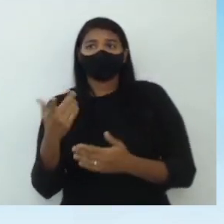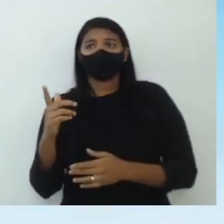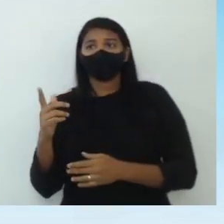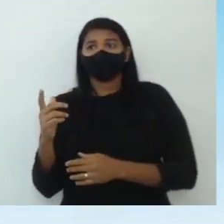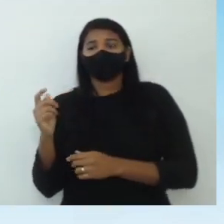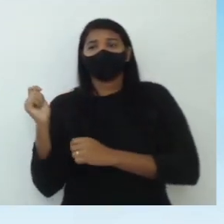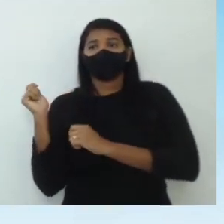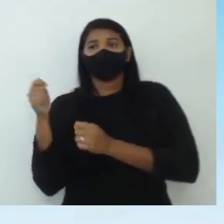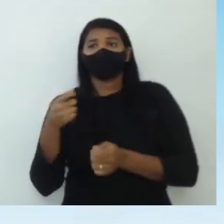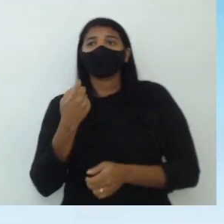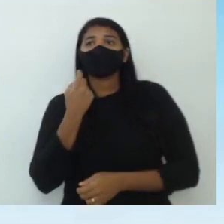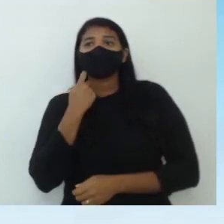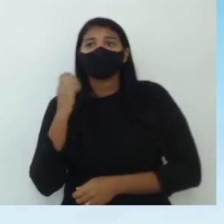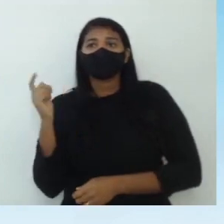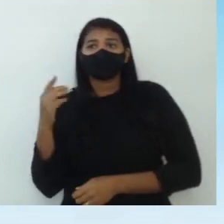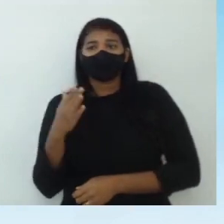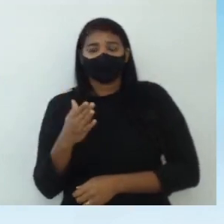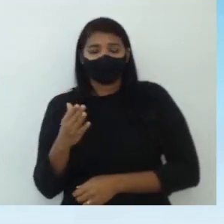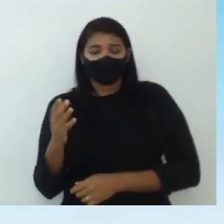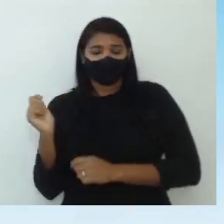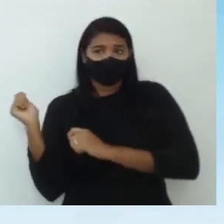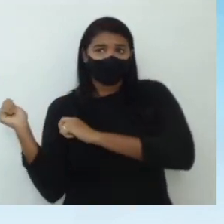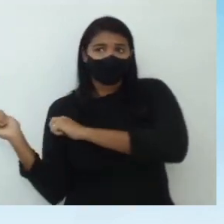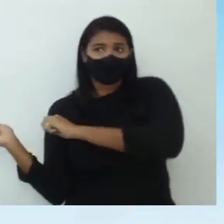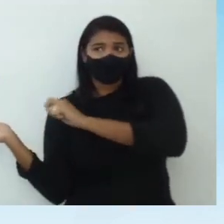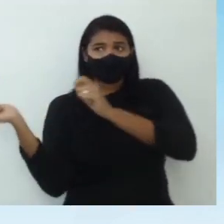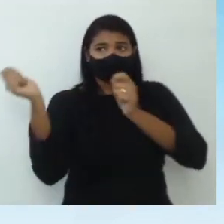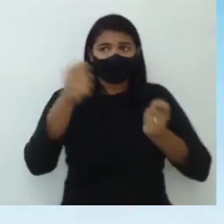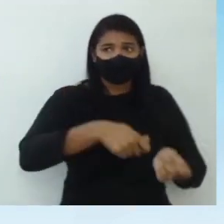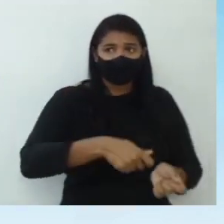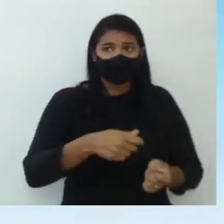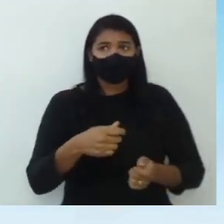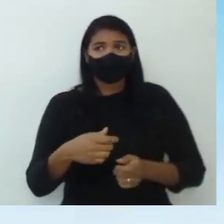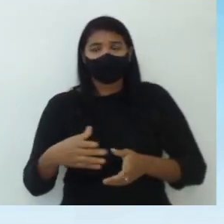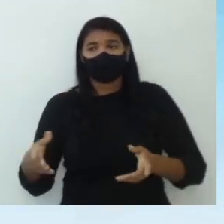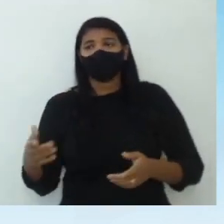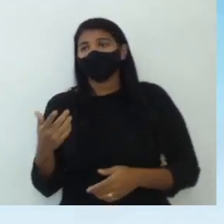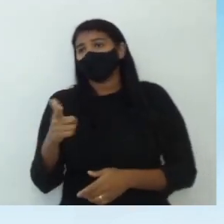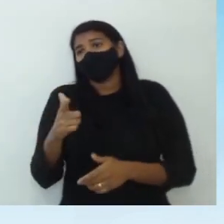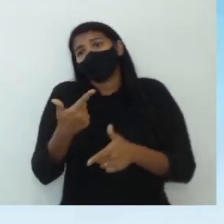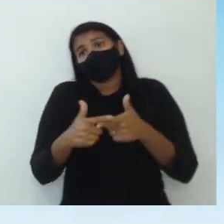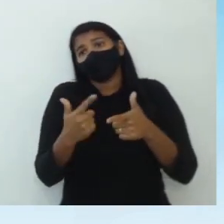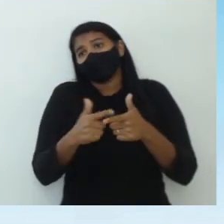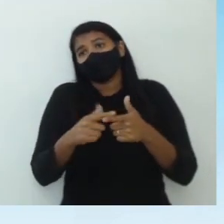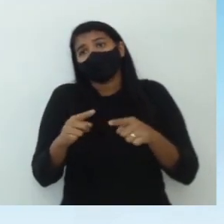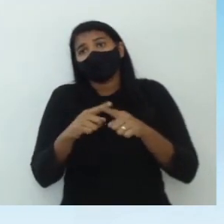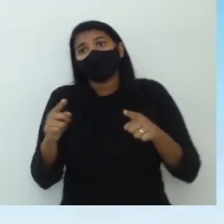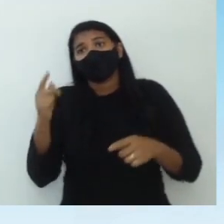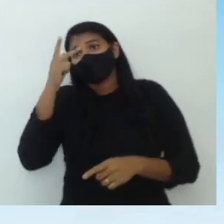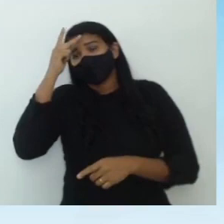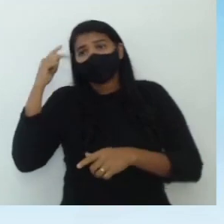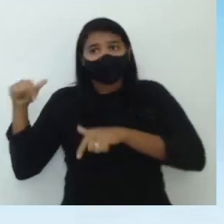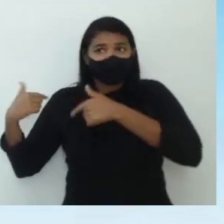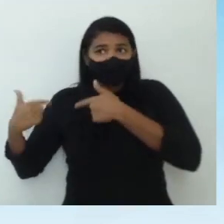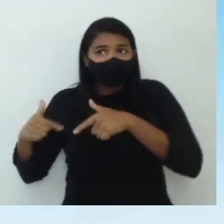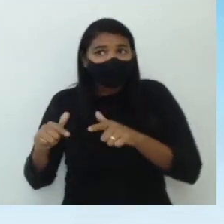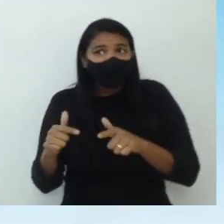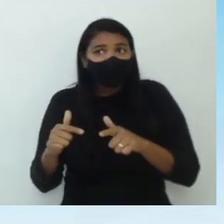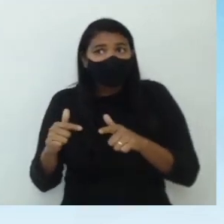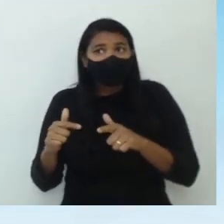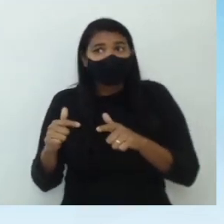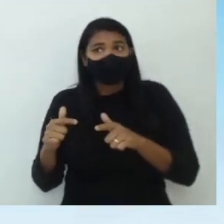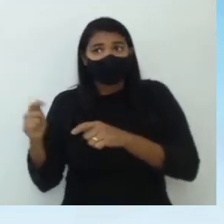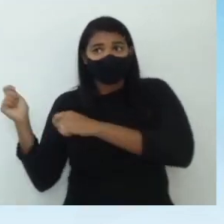por exemplo, pode não ter problema nenhum, por enquanto. Porque diretamente para o pessoal que trabalha pescando,